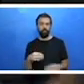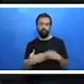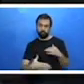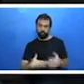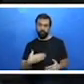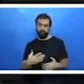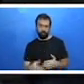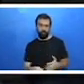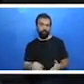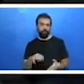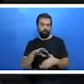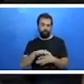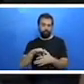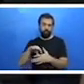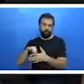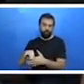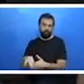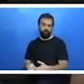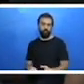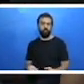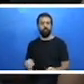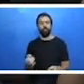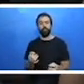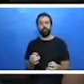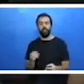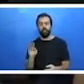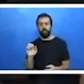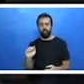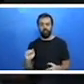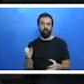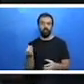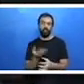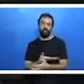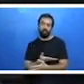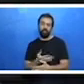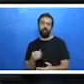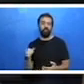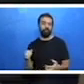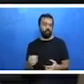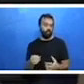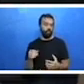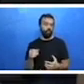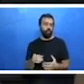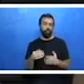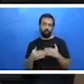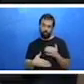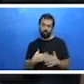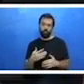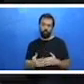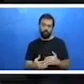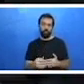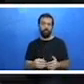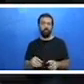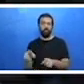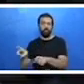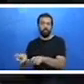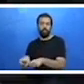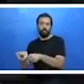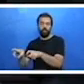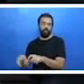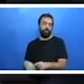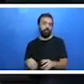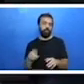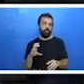cordel desapareceram por causa da chegada do rádio e da televisão, continuaram a ser produzidos na zona rural, passaram a